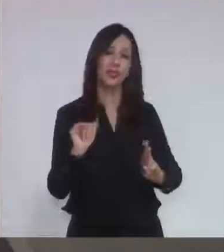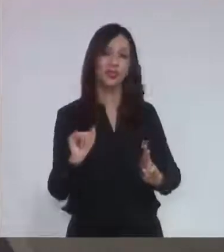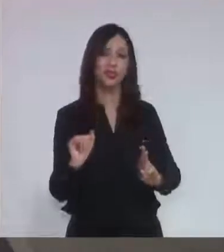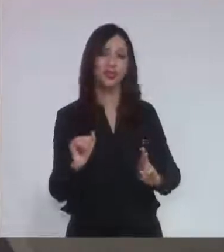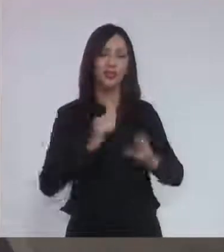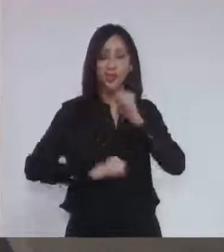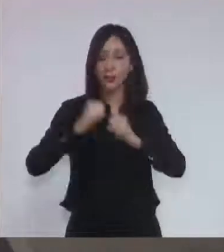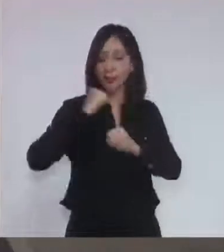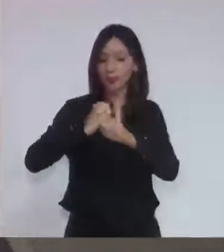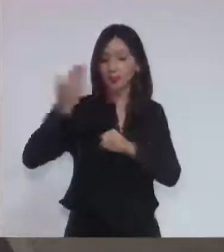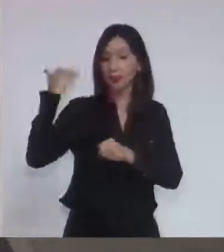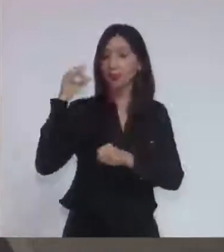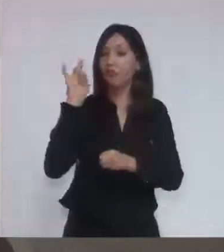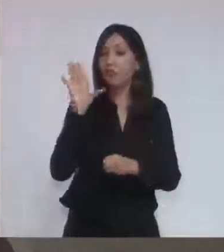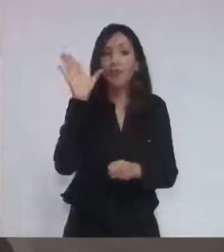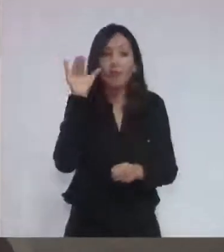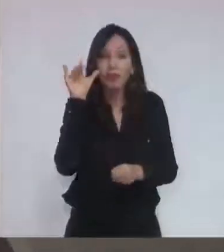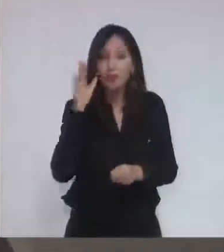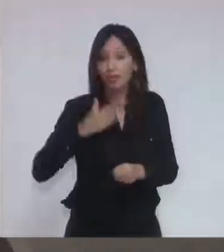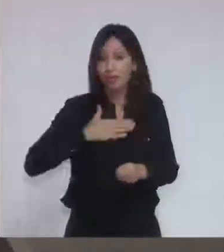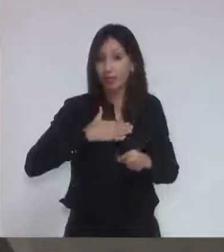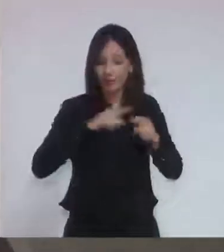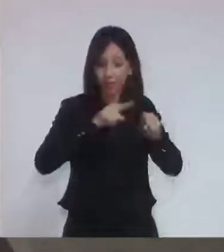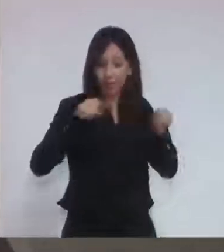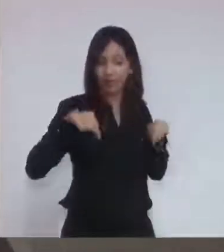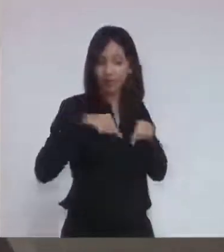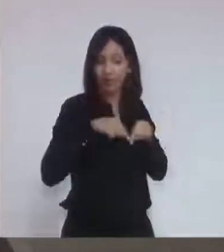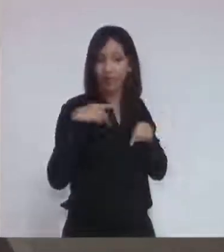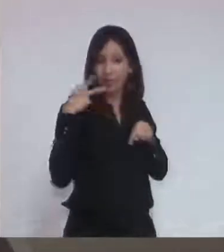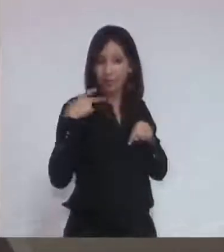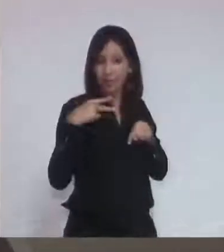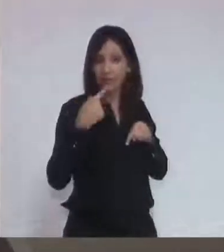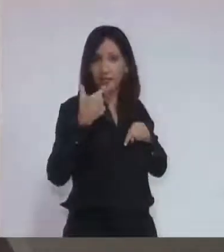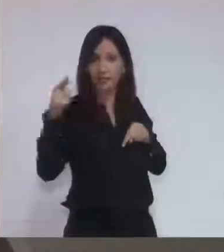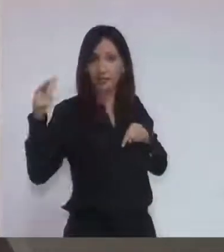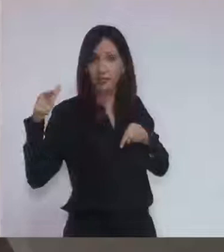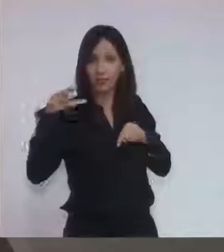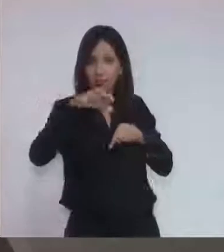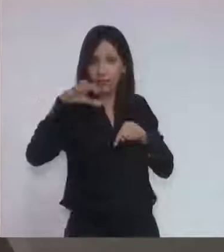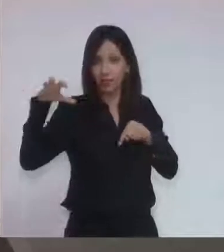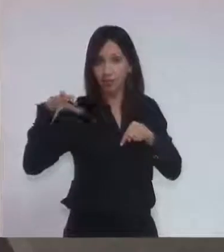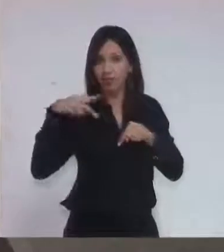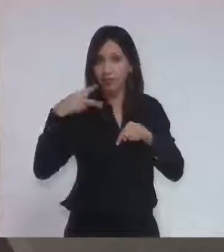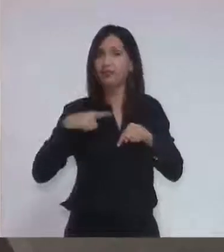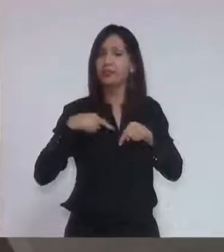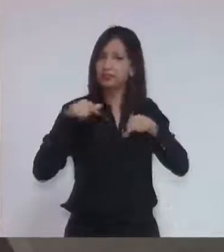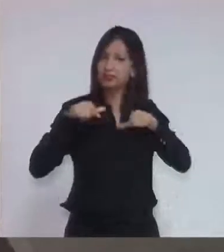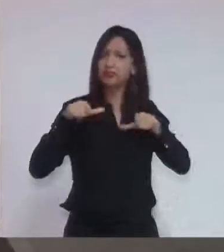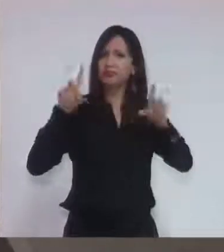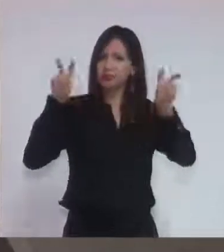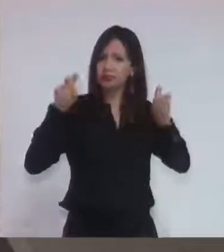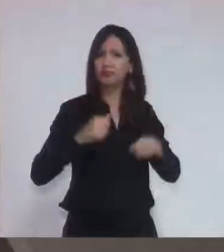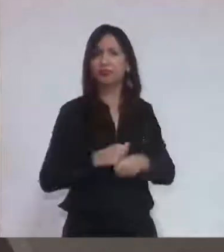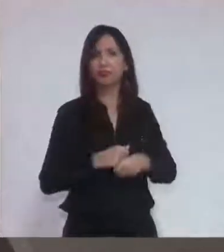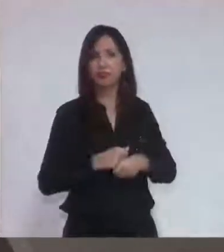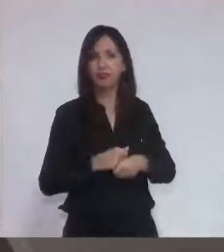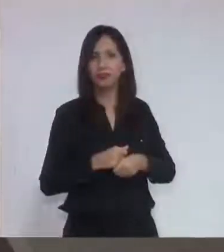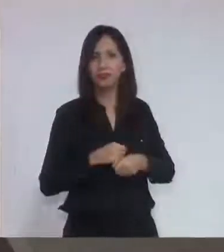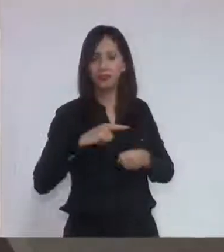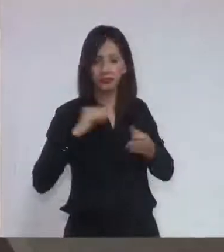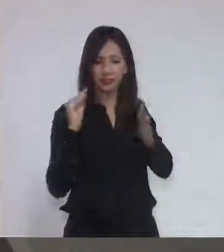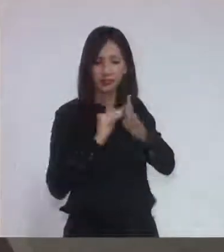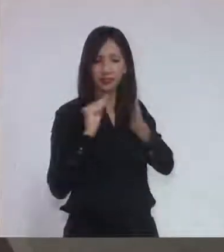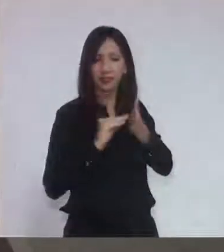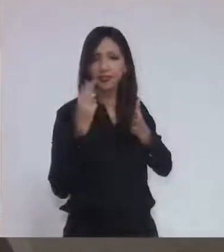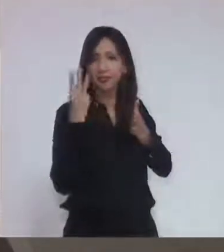ano passado, só uma curiosidade, só o meu gabinete, e os demais vereadores também trabalharam sobre esse assunto, o meu gabinete protocolou